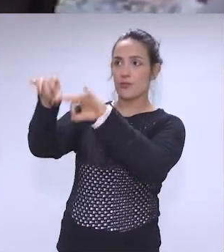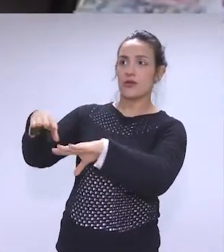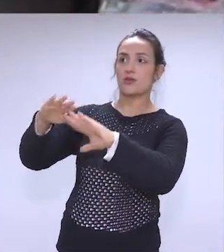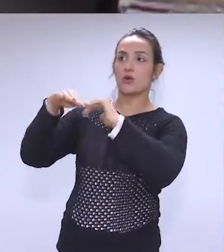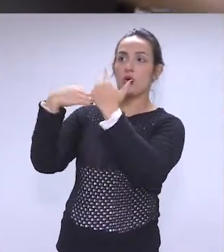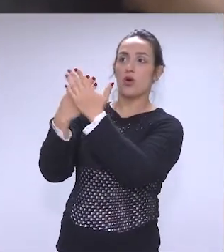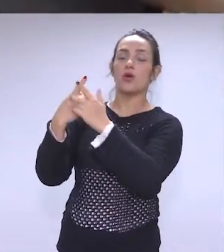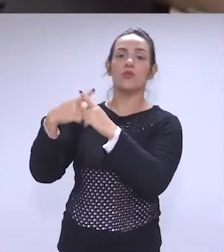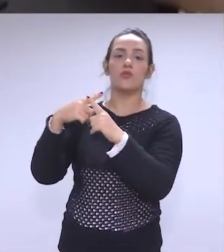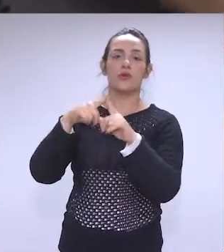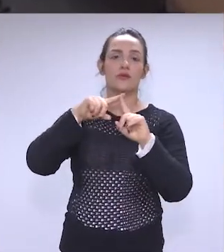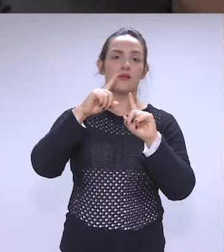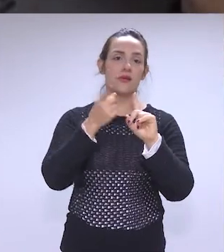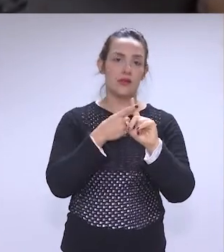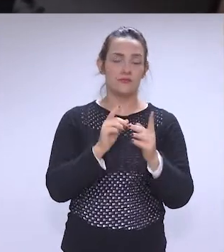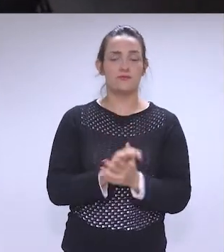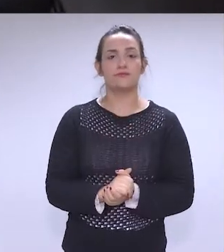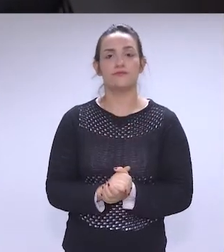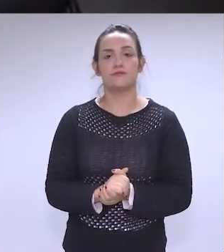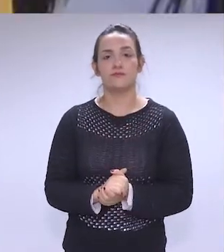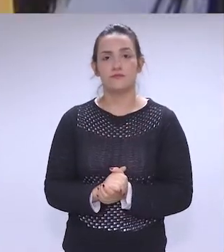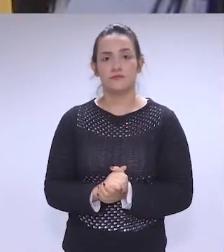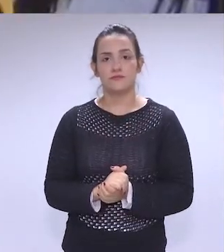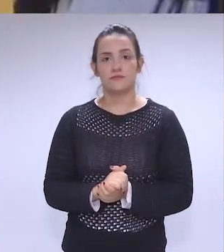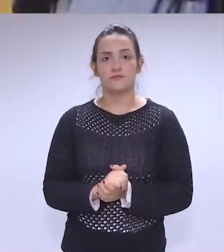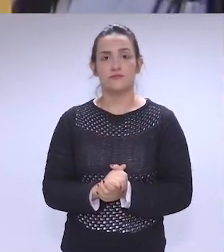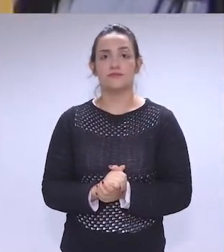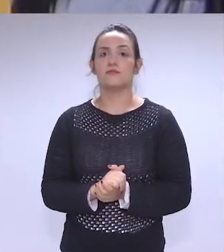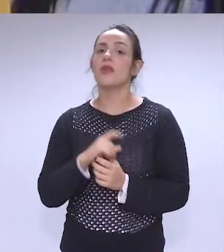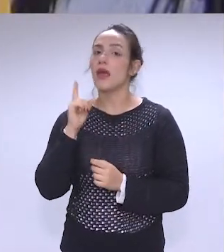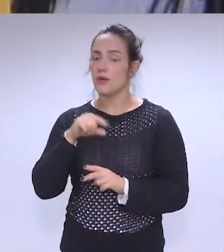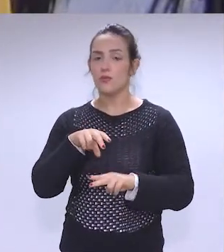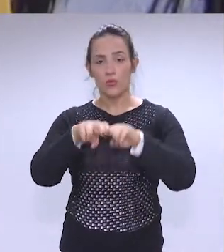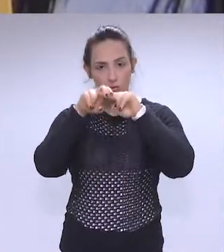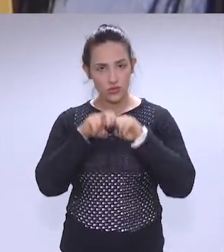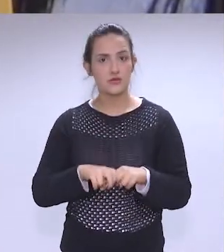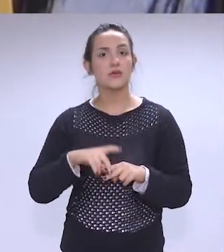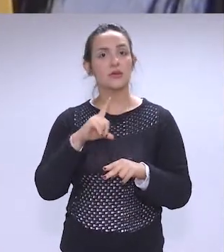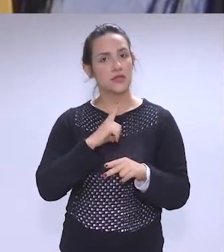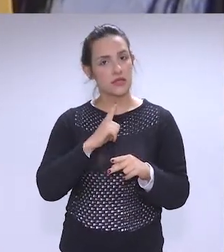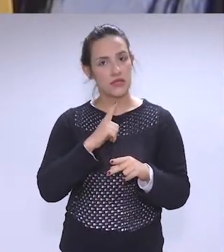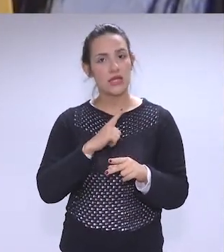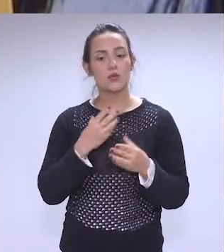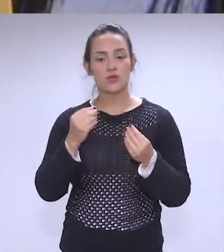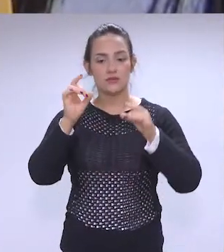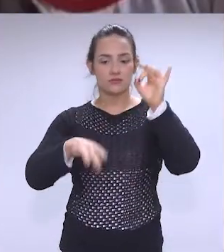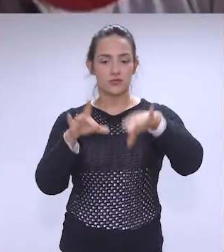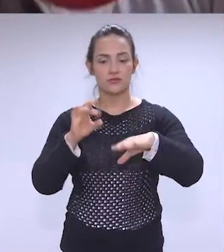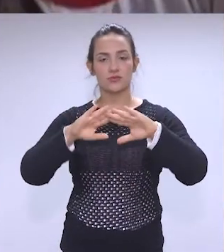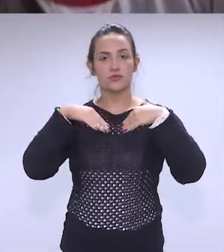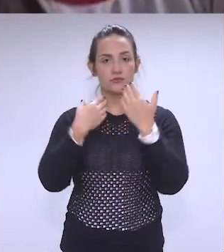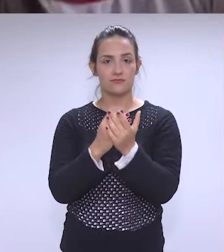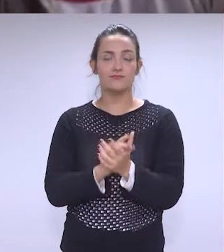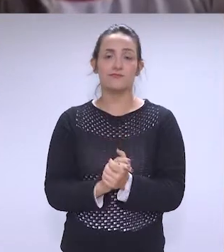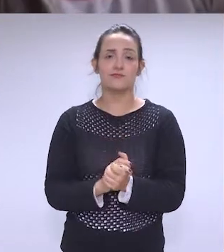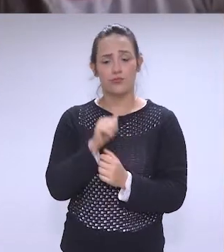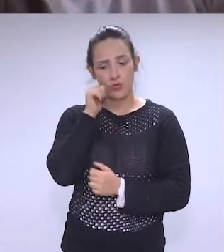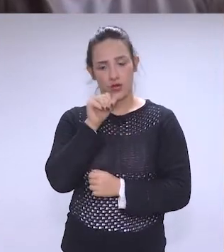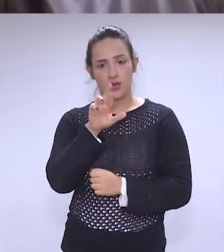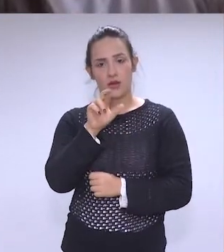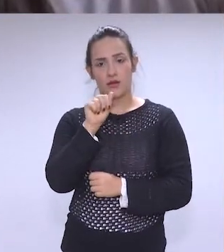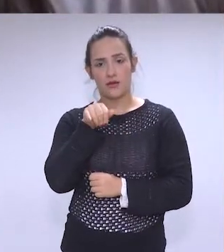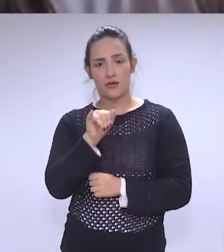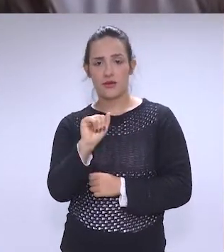escola porque se tornam mães. Esta, inclusive, é a terceira maior causa de evasão escolar. Rayane quer fugir